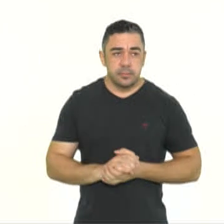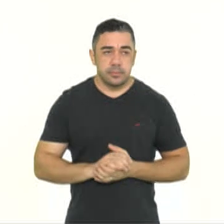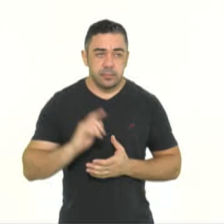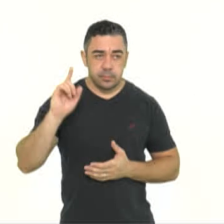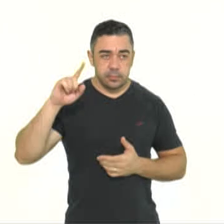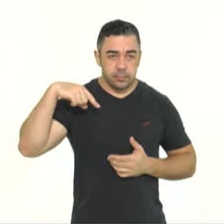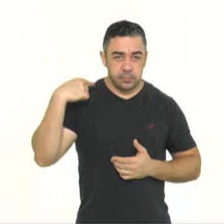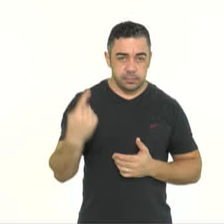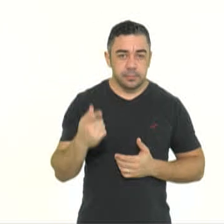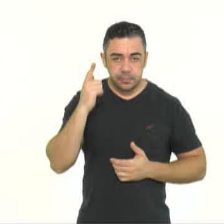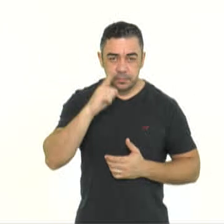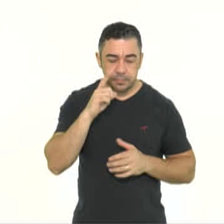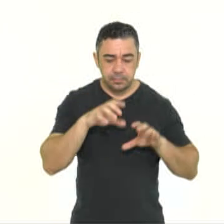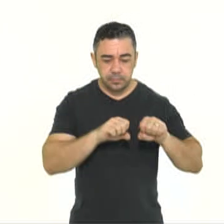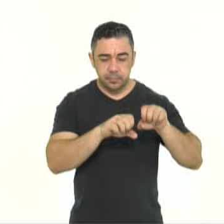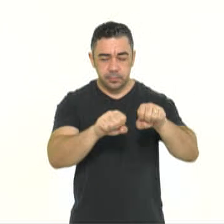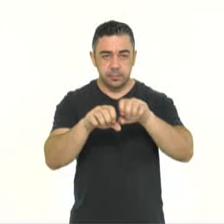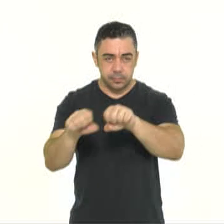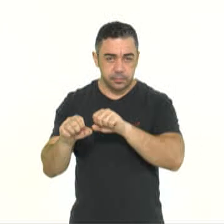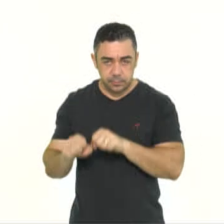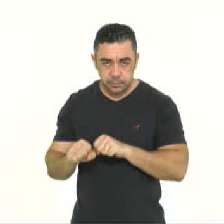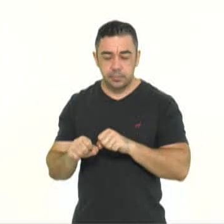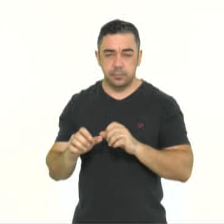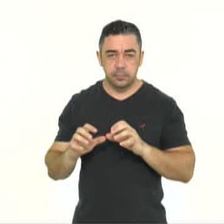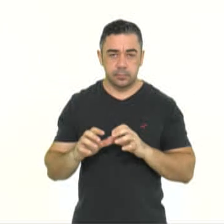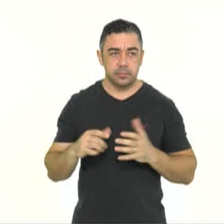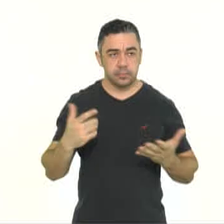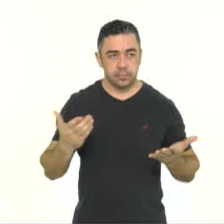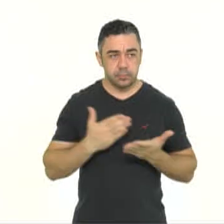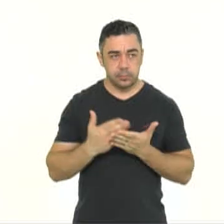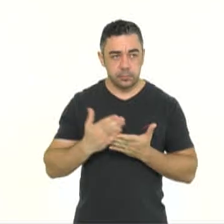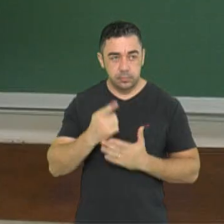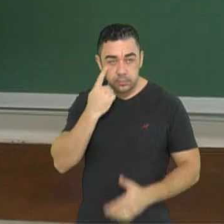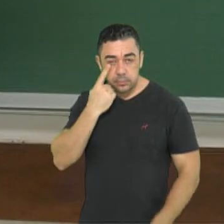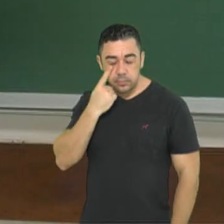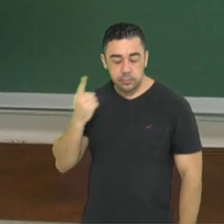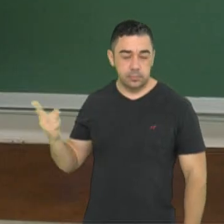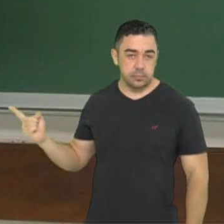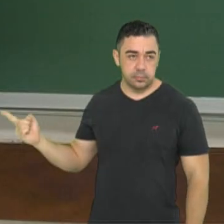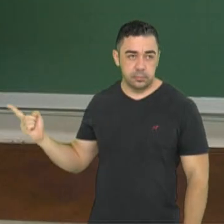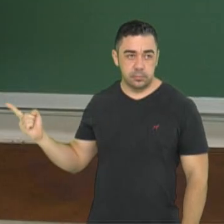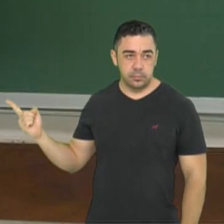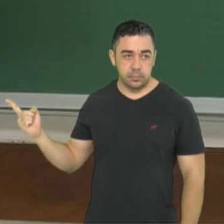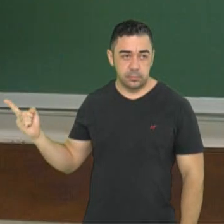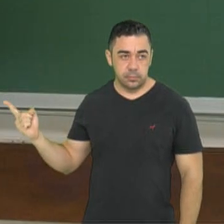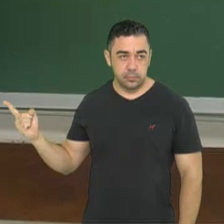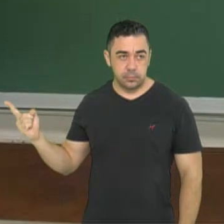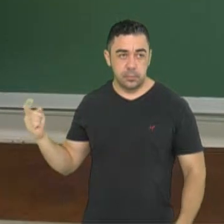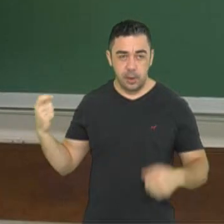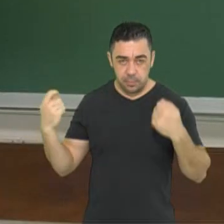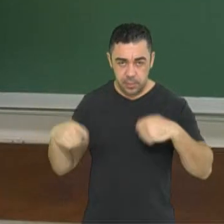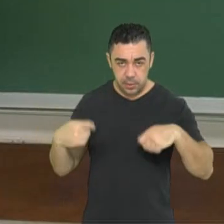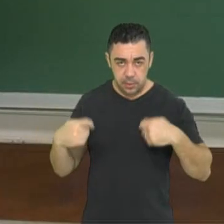de vencer outros povos germanos, como os burgúndios e os visigodos, olha que interessante, o Clovis precisa vencer